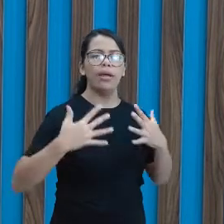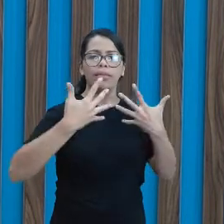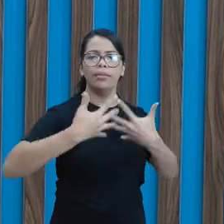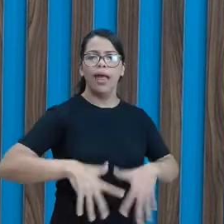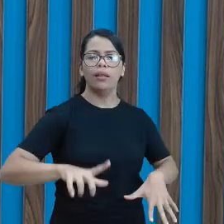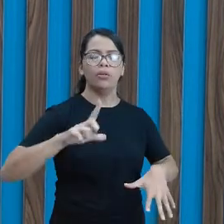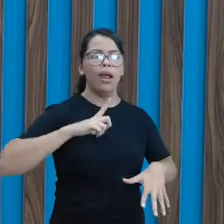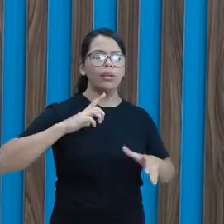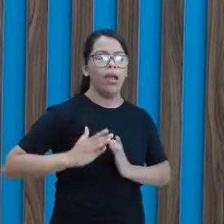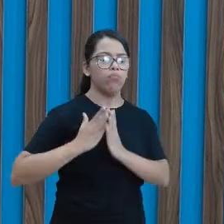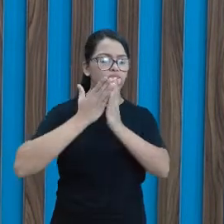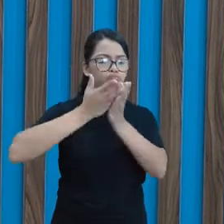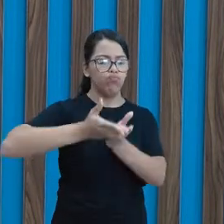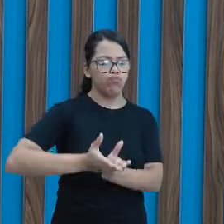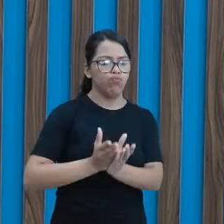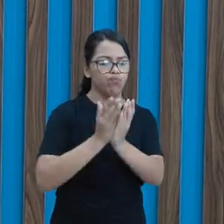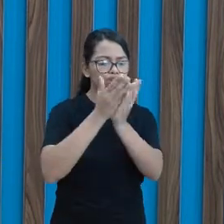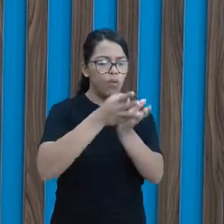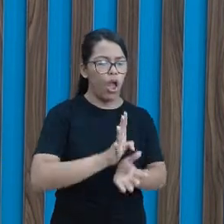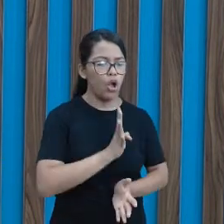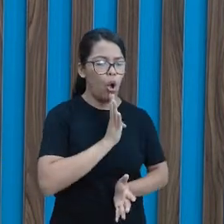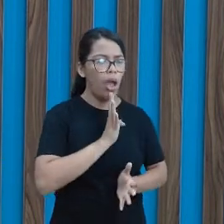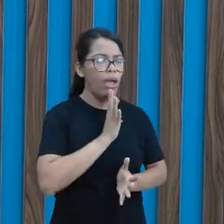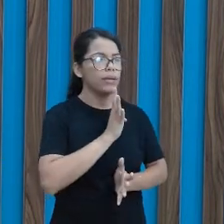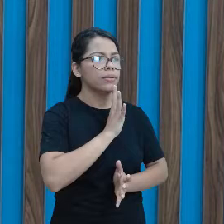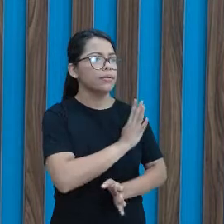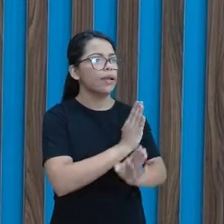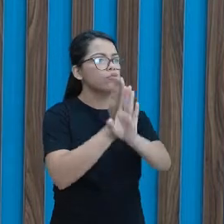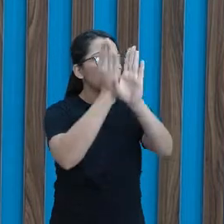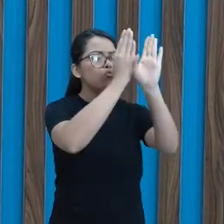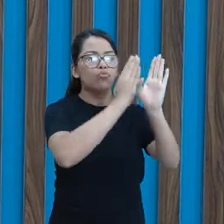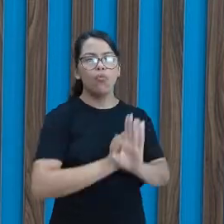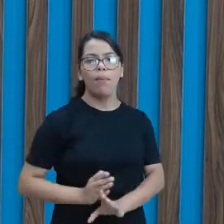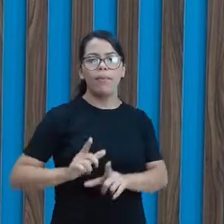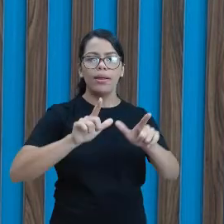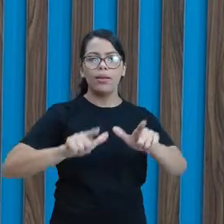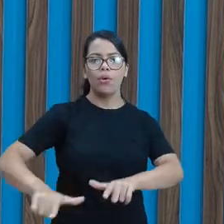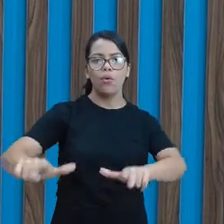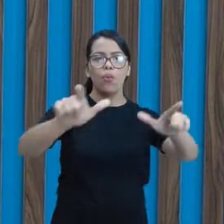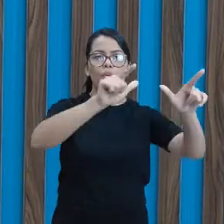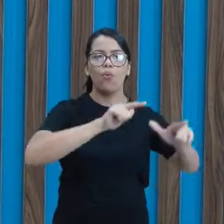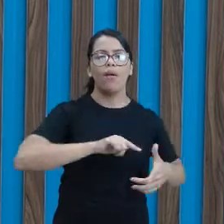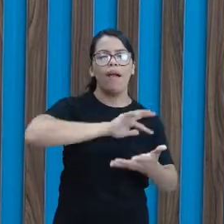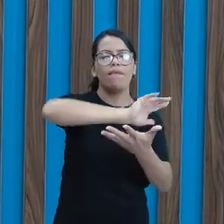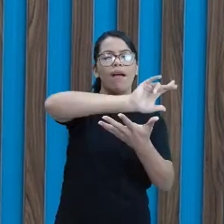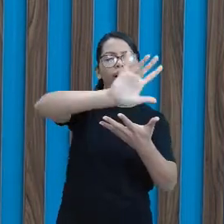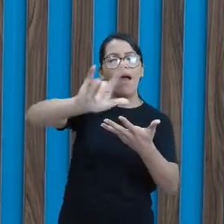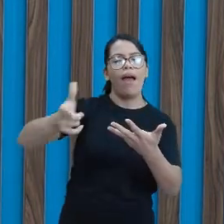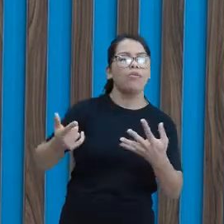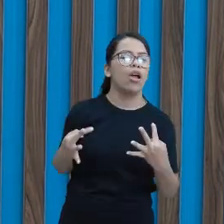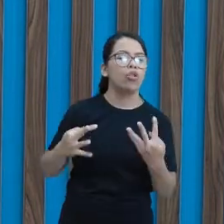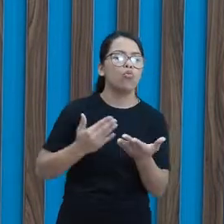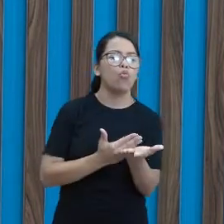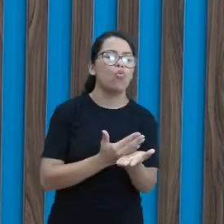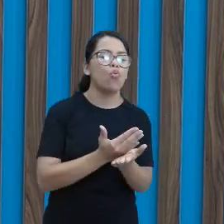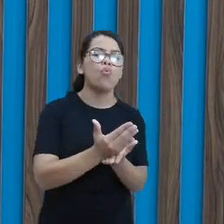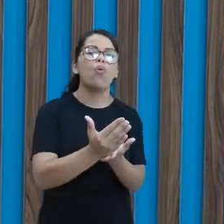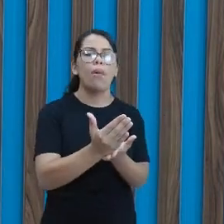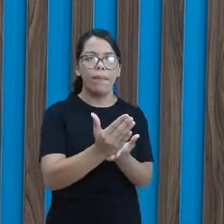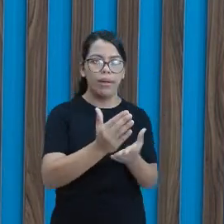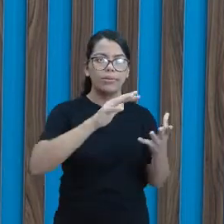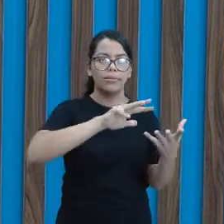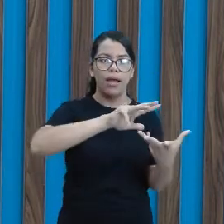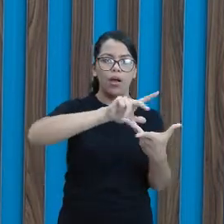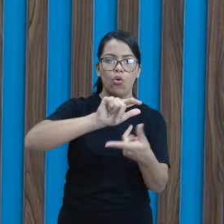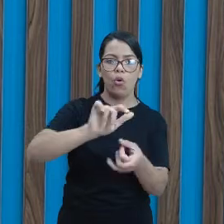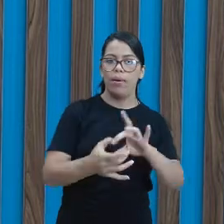das grandes navegações, conhecer novos territórios. Aí quando a gente tem todo esse início da globalização,